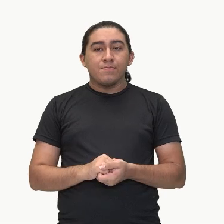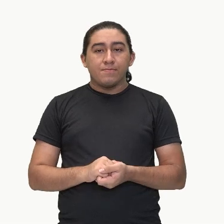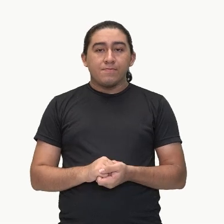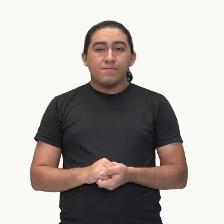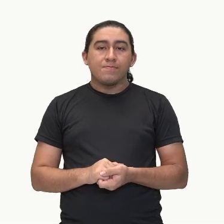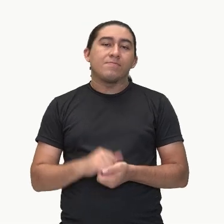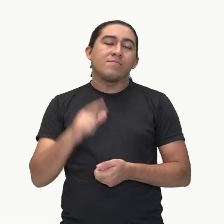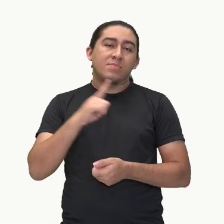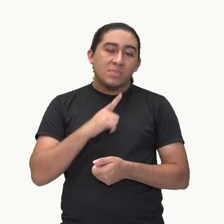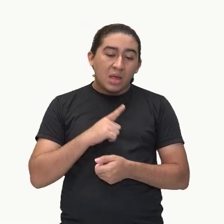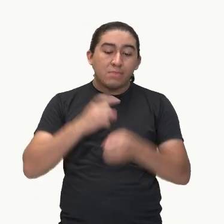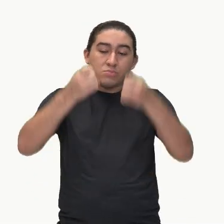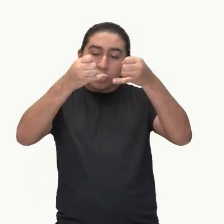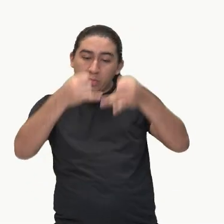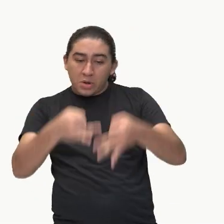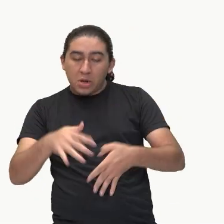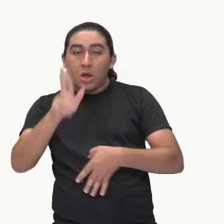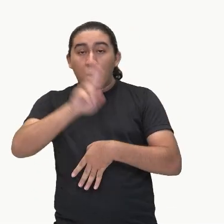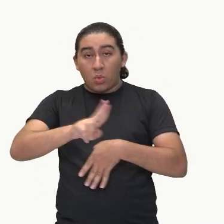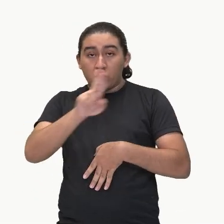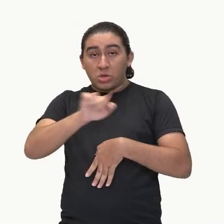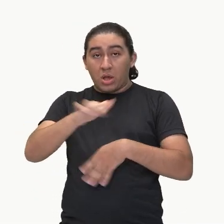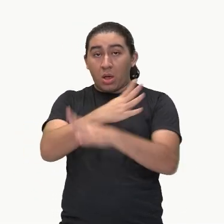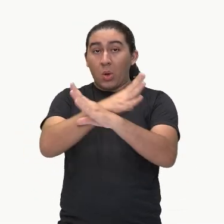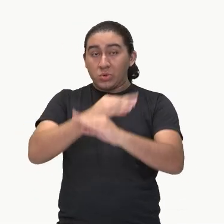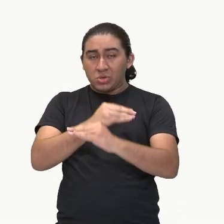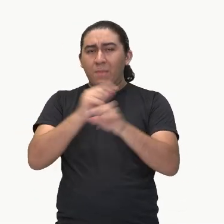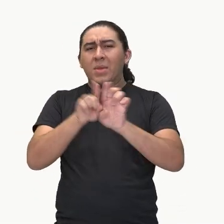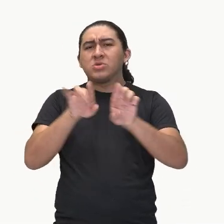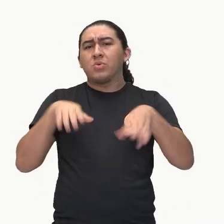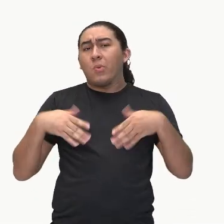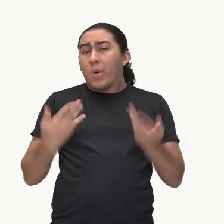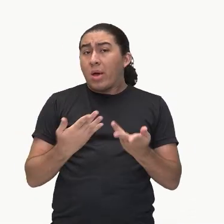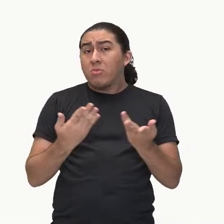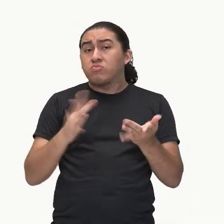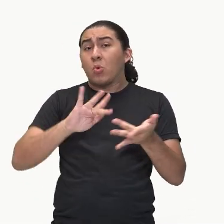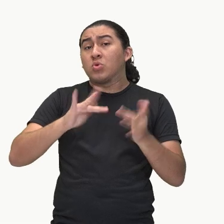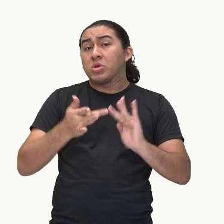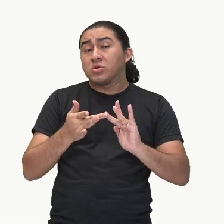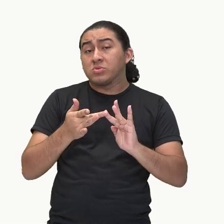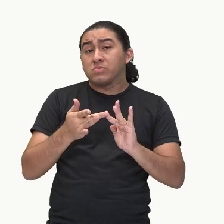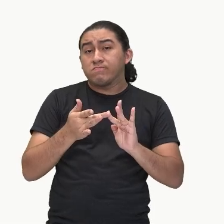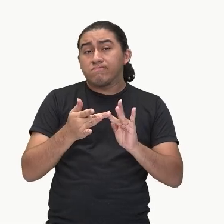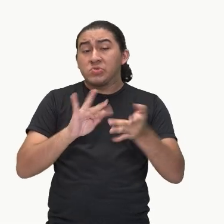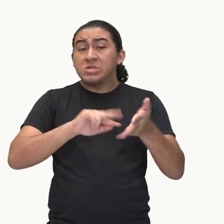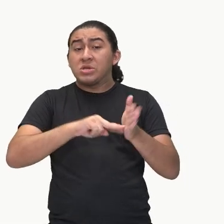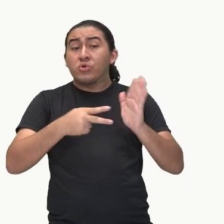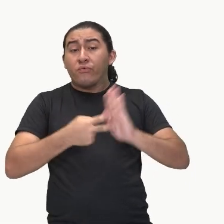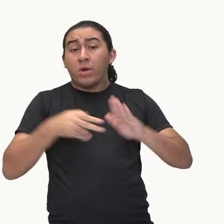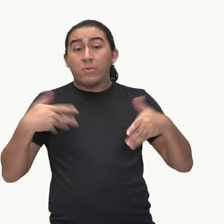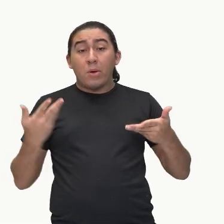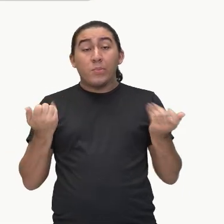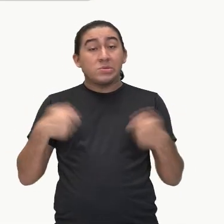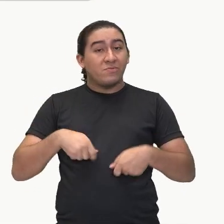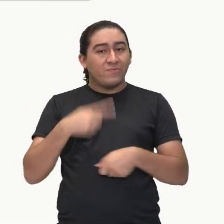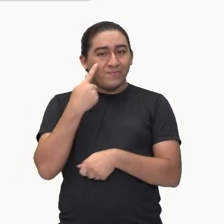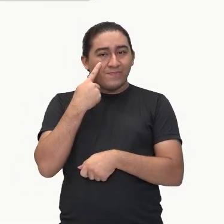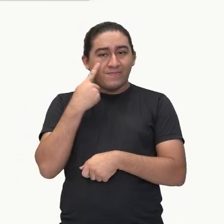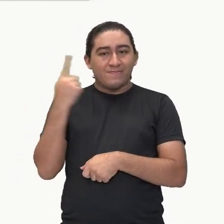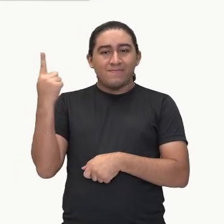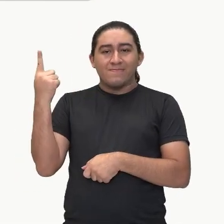trabalhado com o auxílio dessas conjunções. Então, que sentidos podem ser esses? Vamos avançar? Olhem só, próxima tela, por